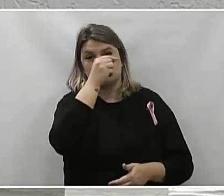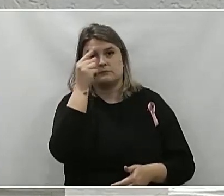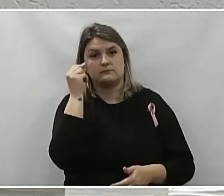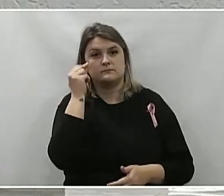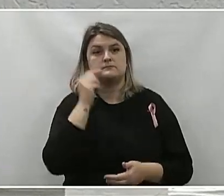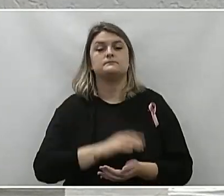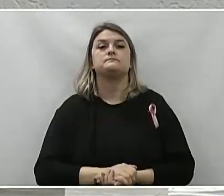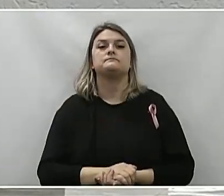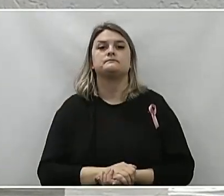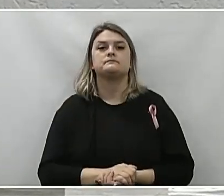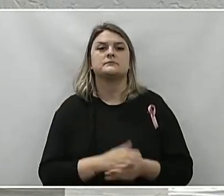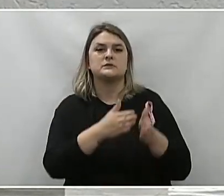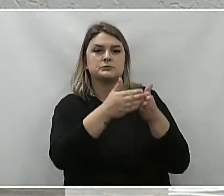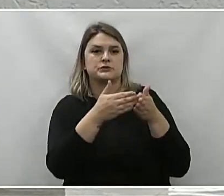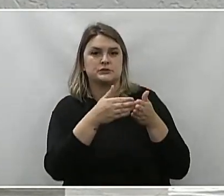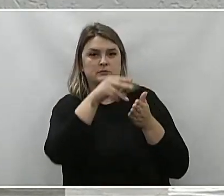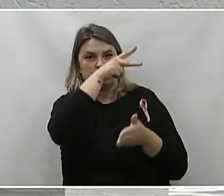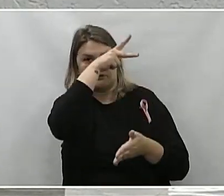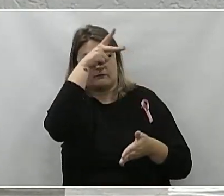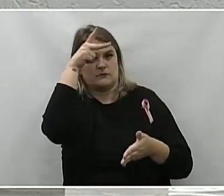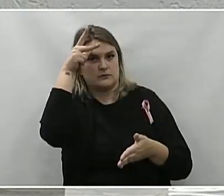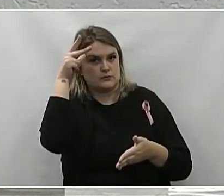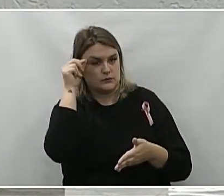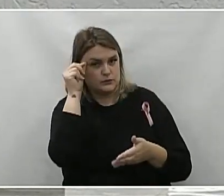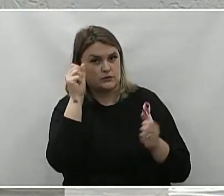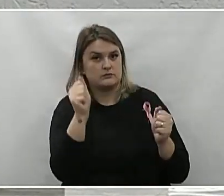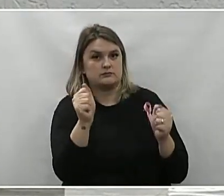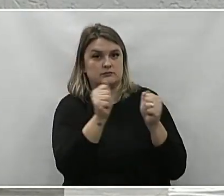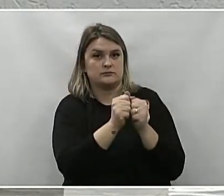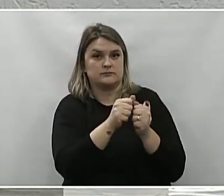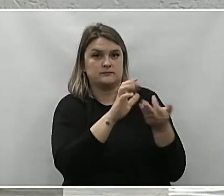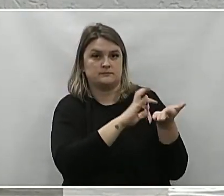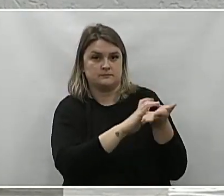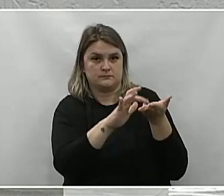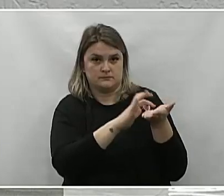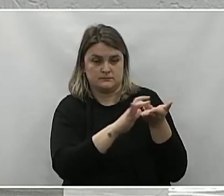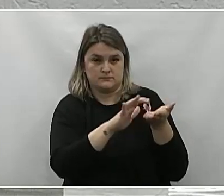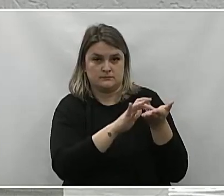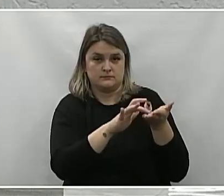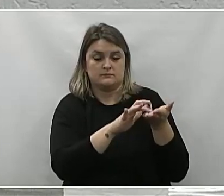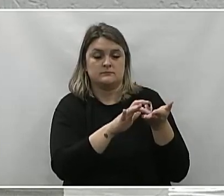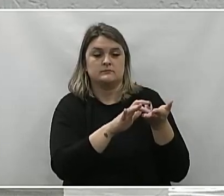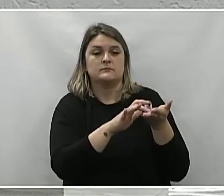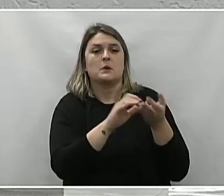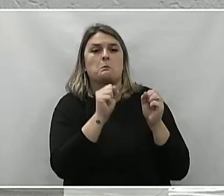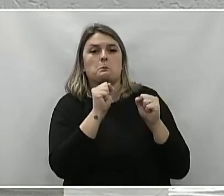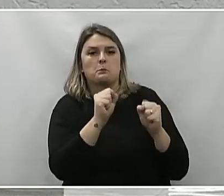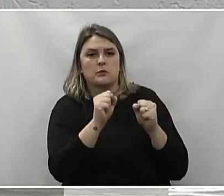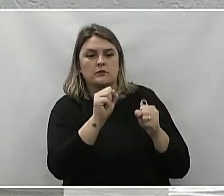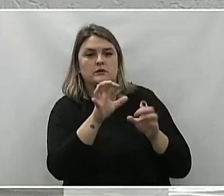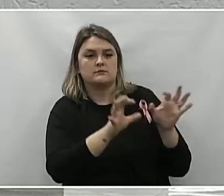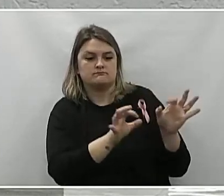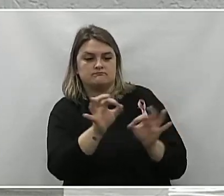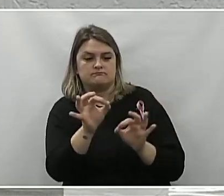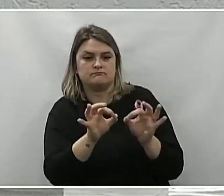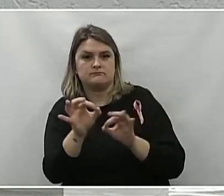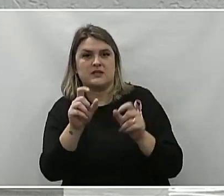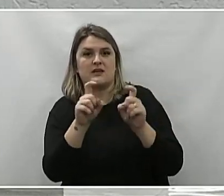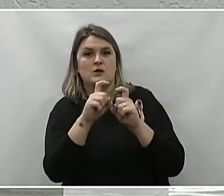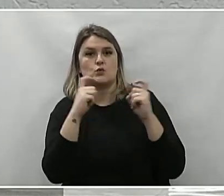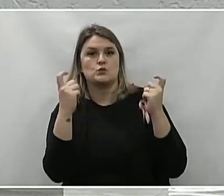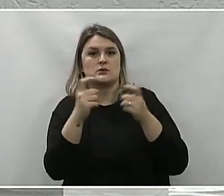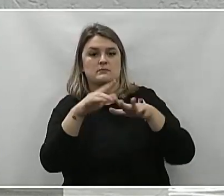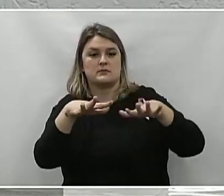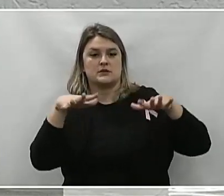Rover da Grando ao poder executivo Municipal juntamente com a secretarias pertinentes possam organizar uma audiência